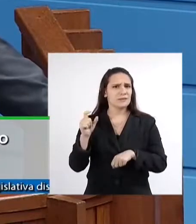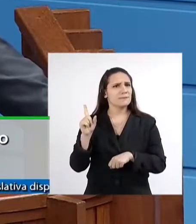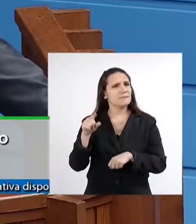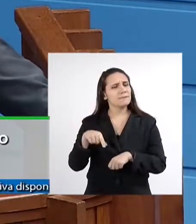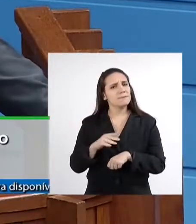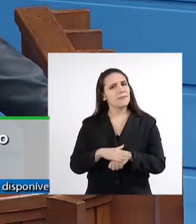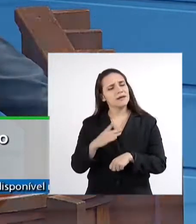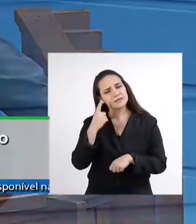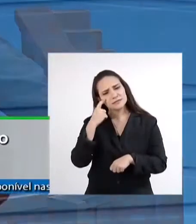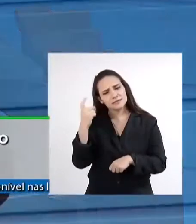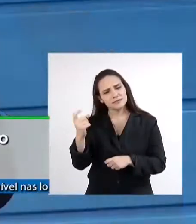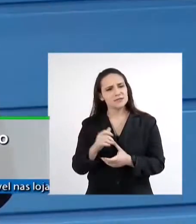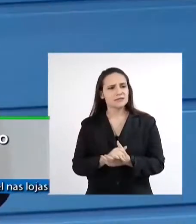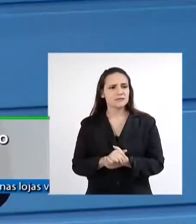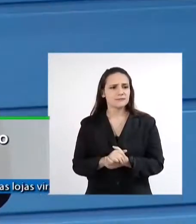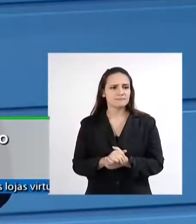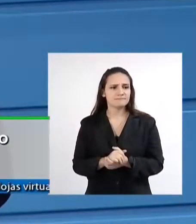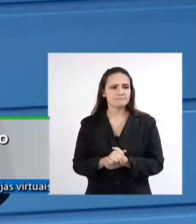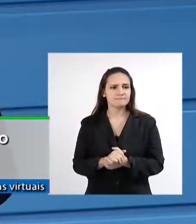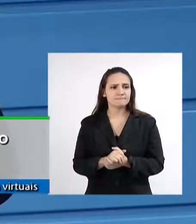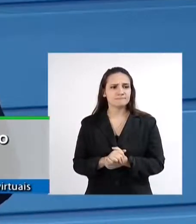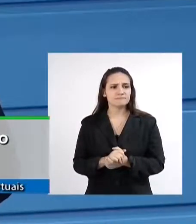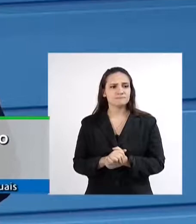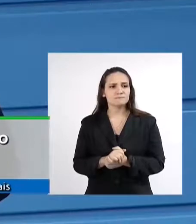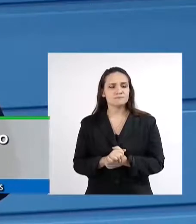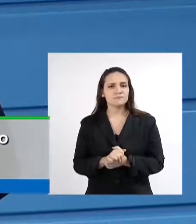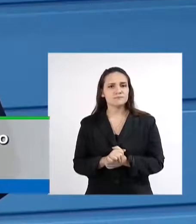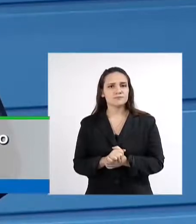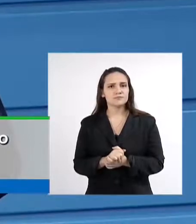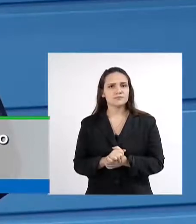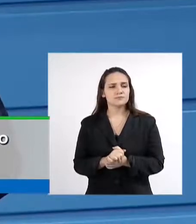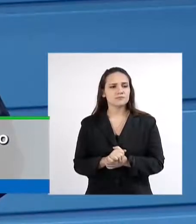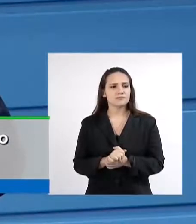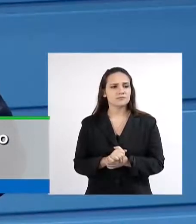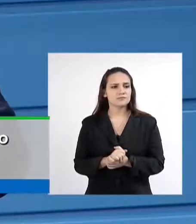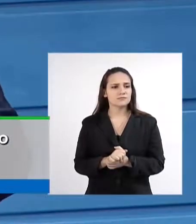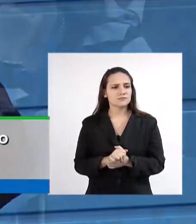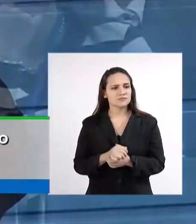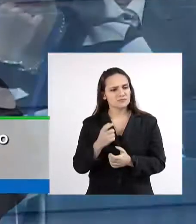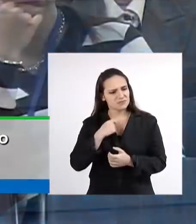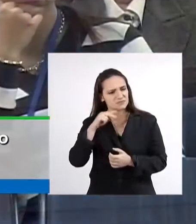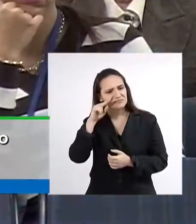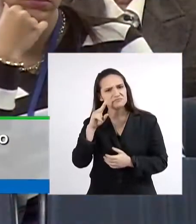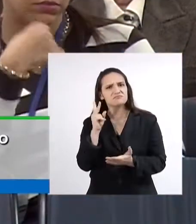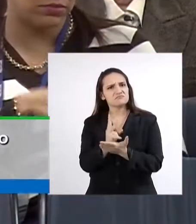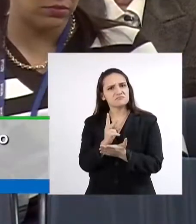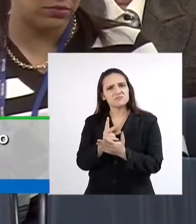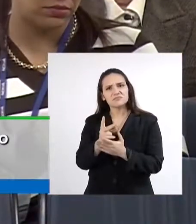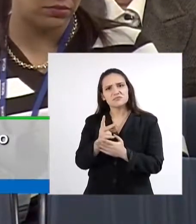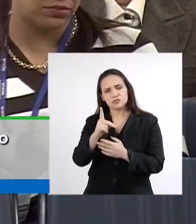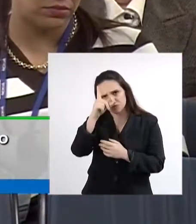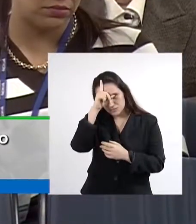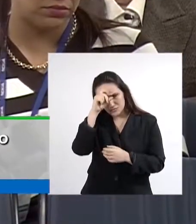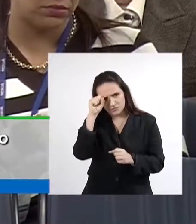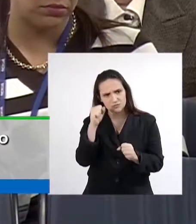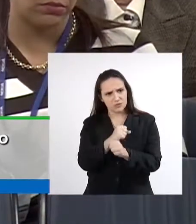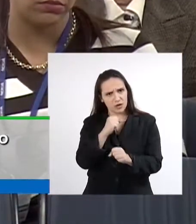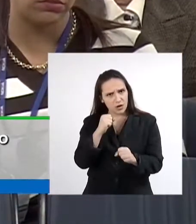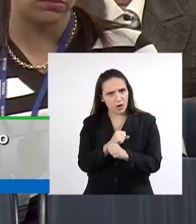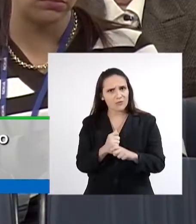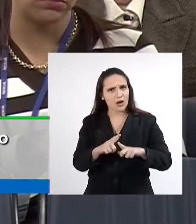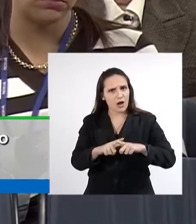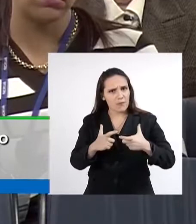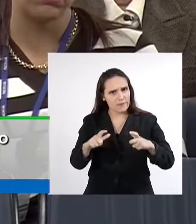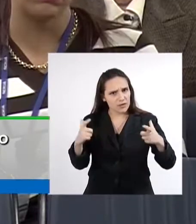para o hospital, para visitar o Hospital Auxiliador, nós vemos o hospital ampliando, atendendo mais